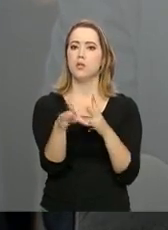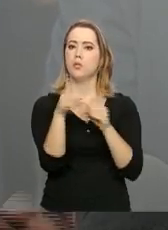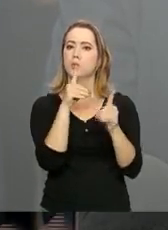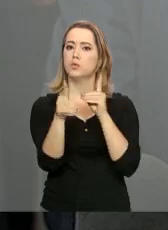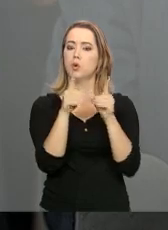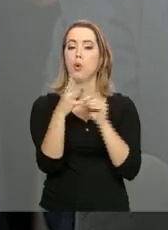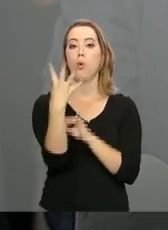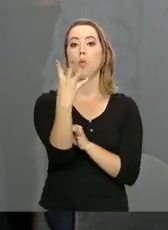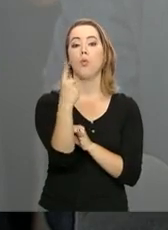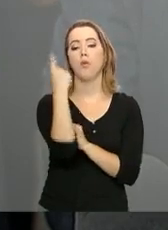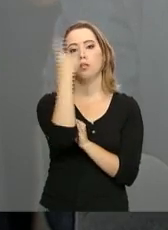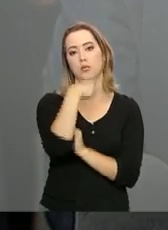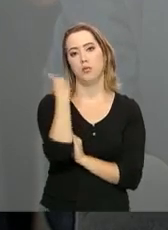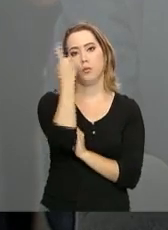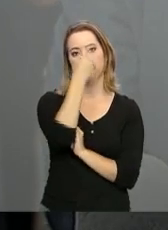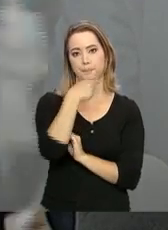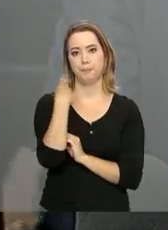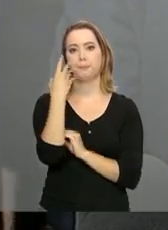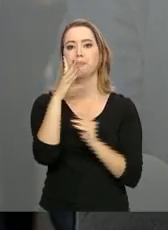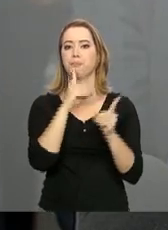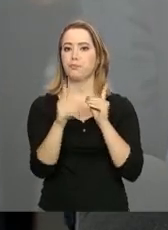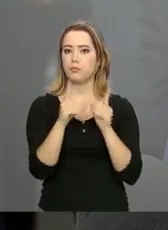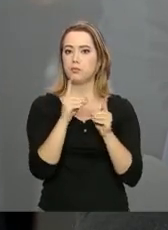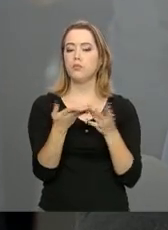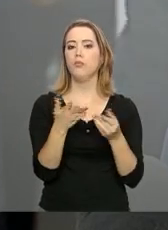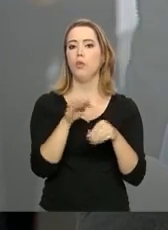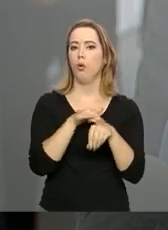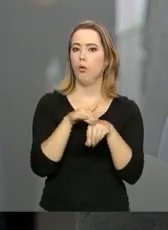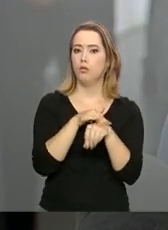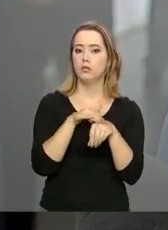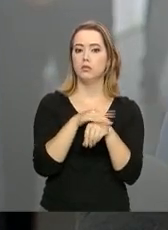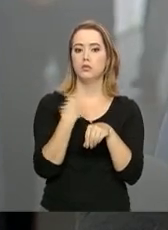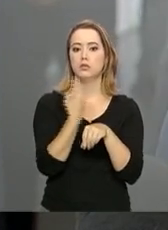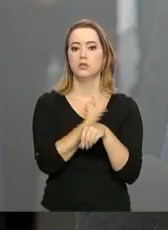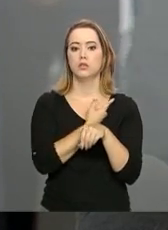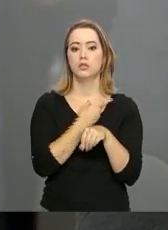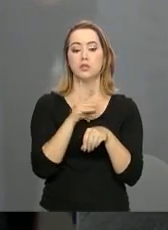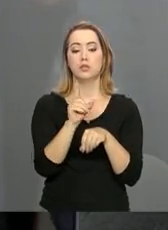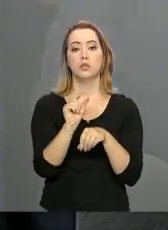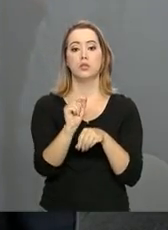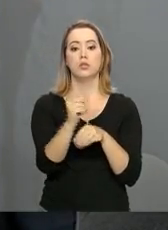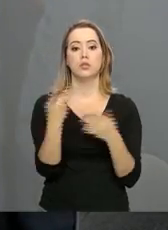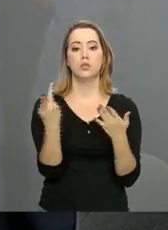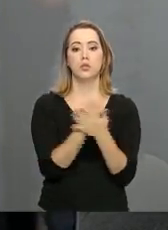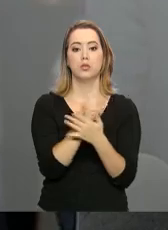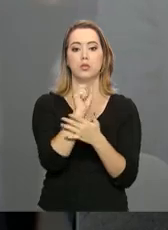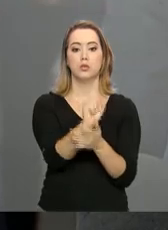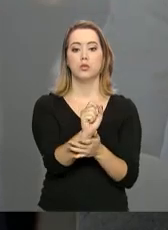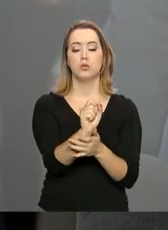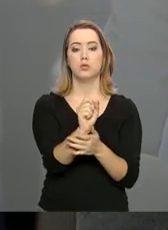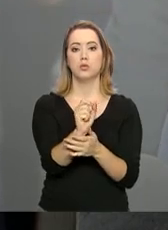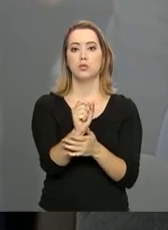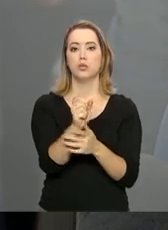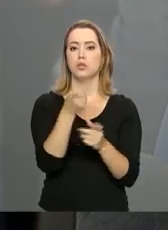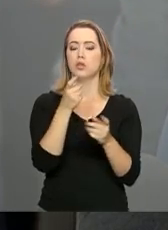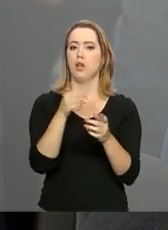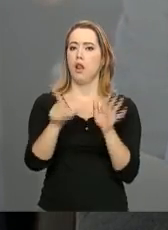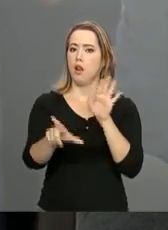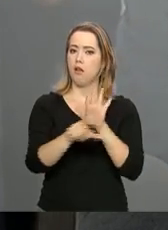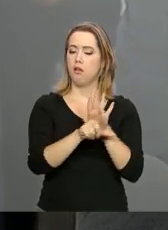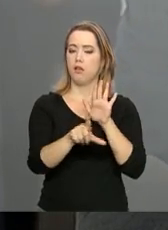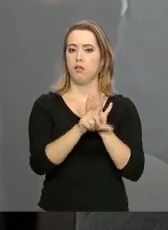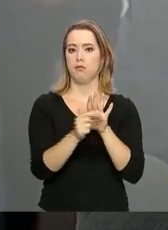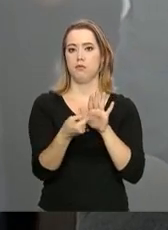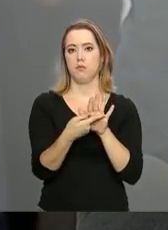de mais de 4 horas, nós conseguimos reunir as ideias referentes à execução, referentes à